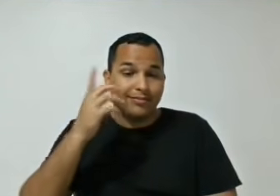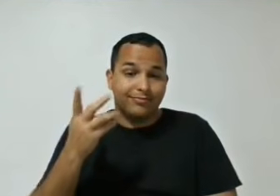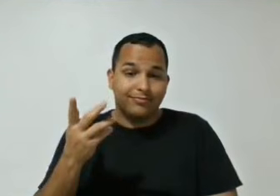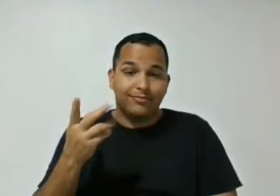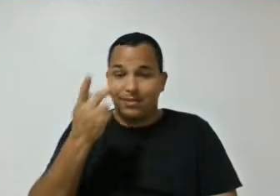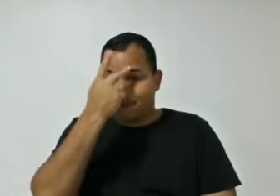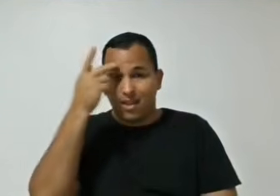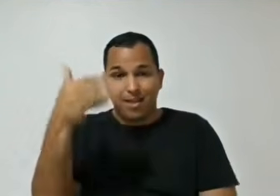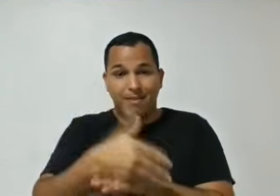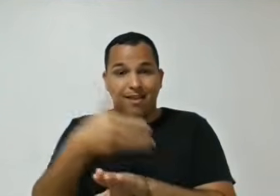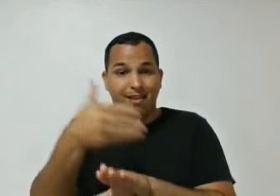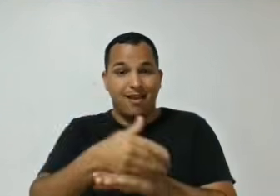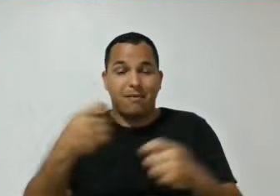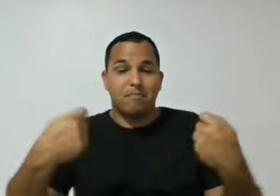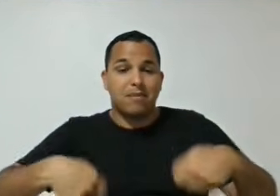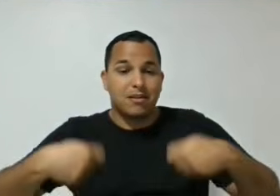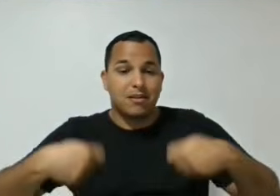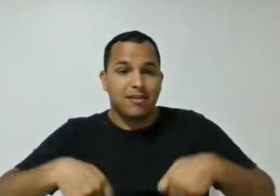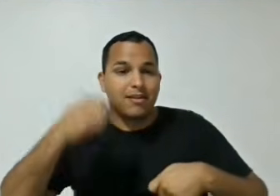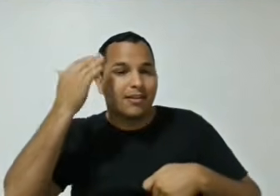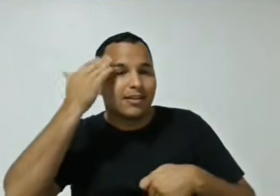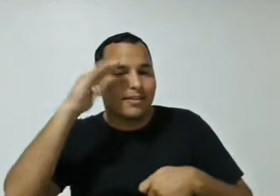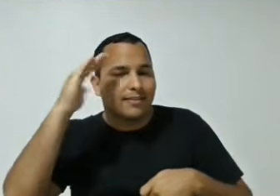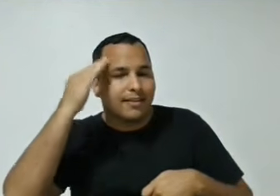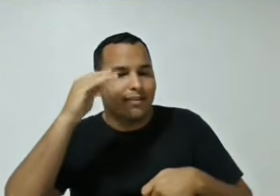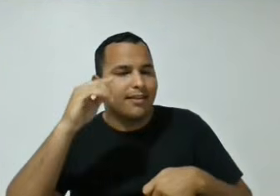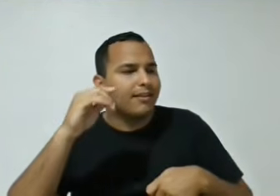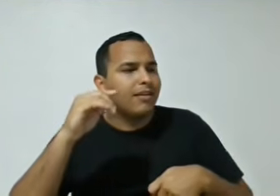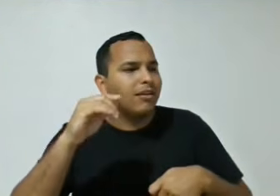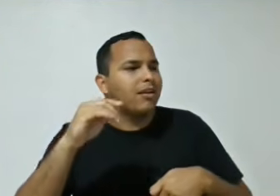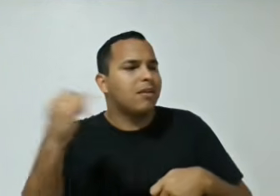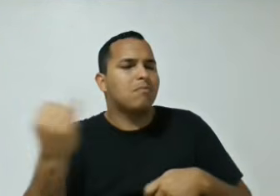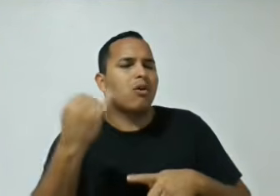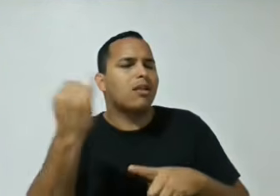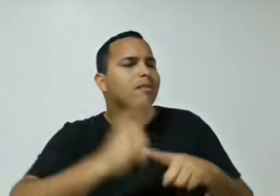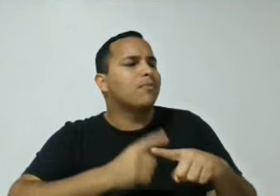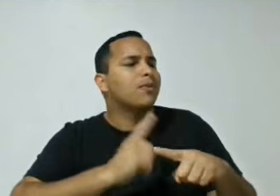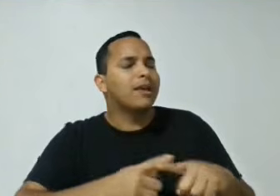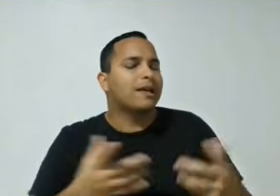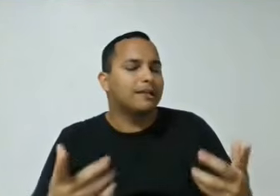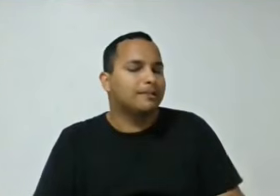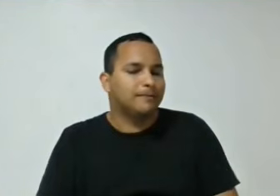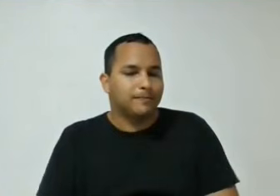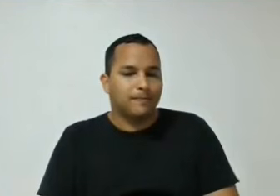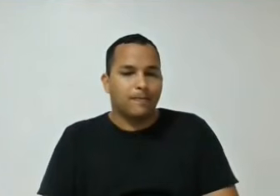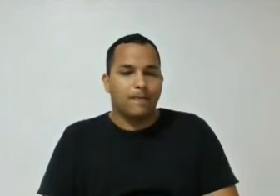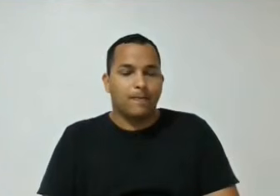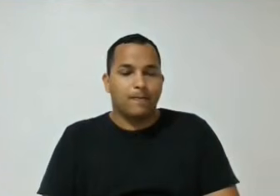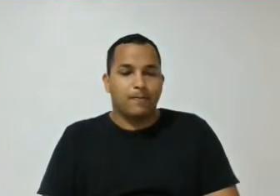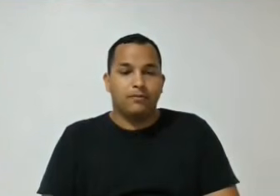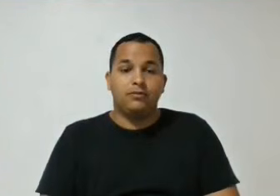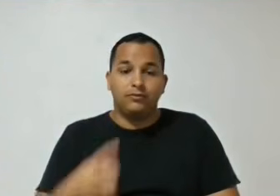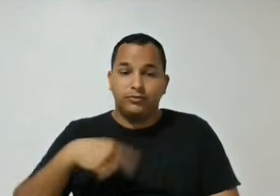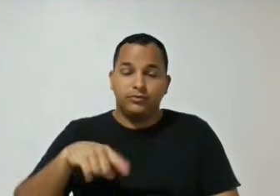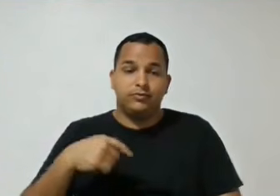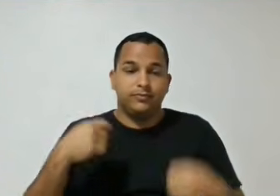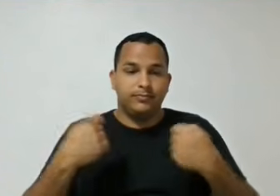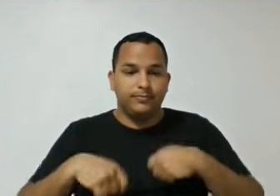participar junto, até para entender o quão importante elas são nesse processo. Nós temos que cuidar da